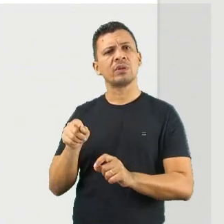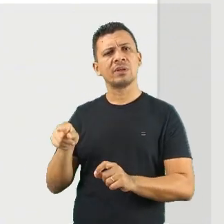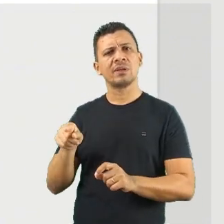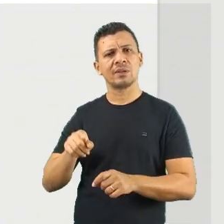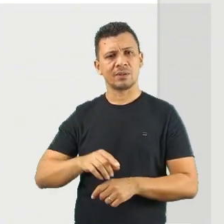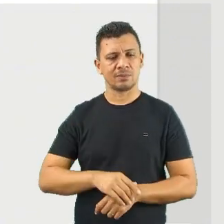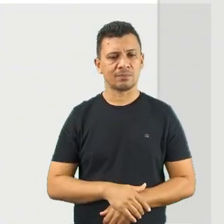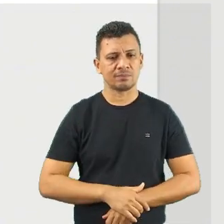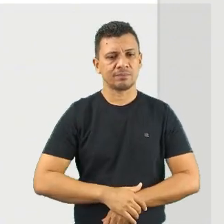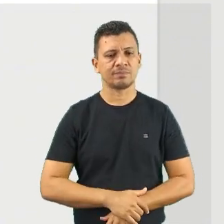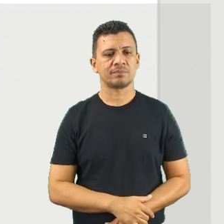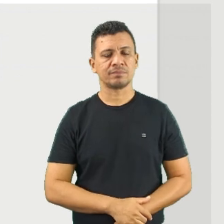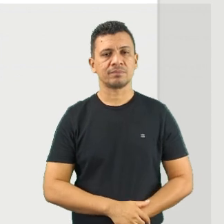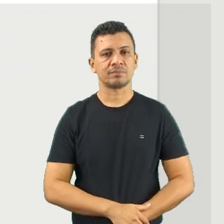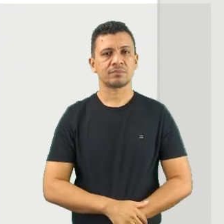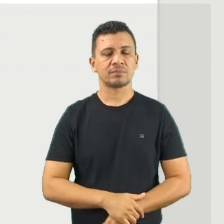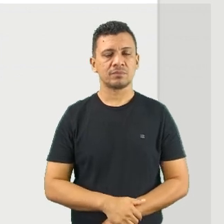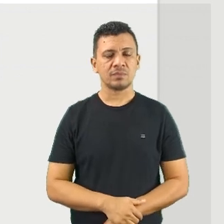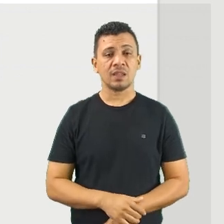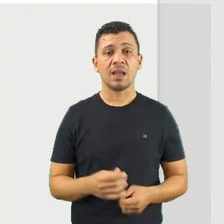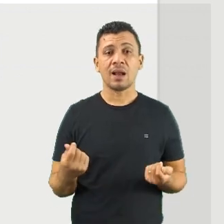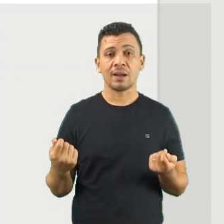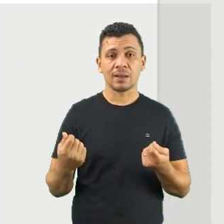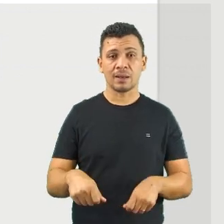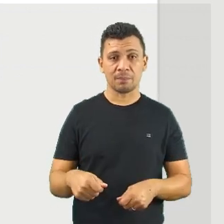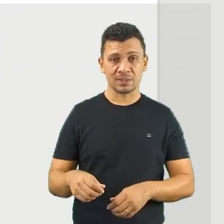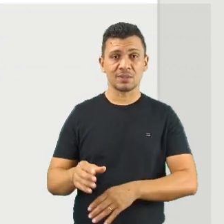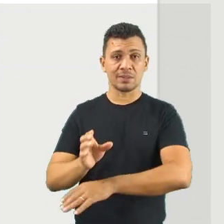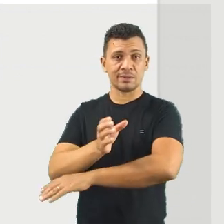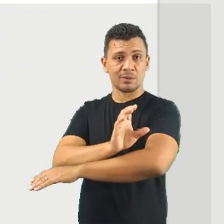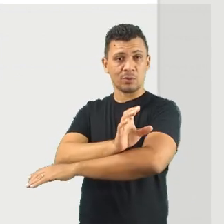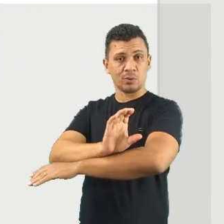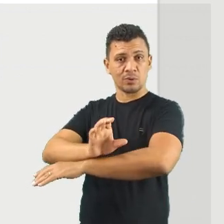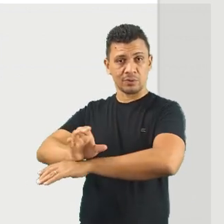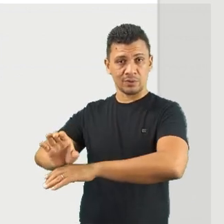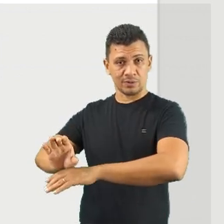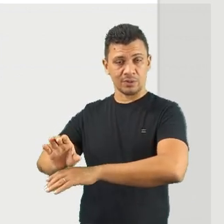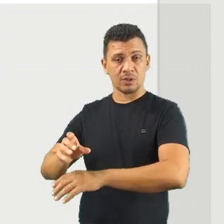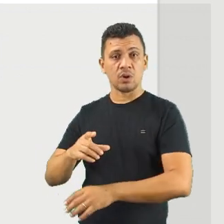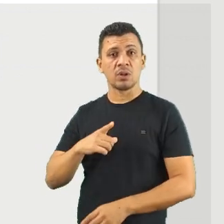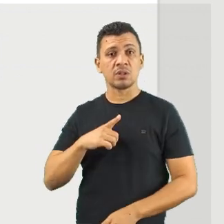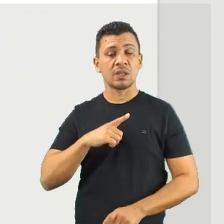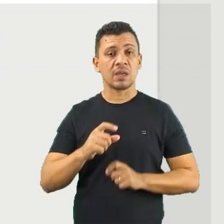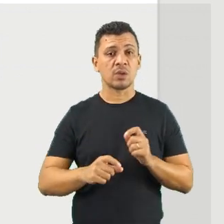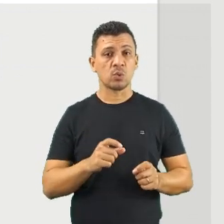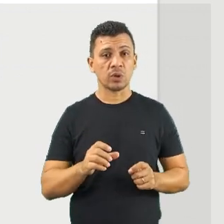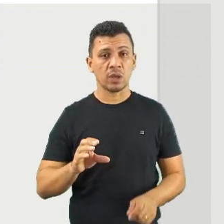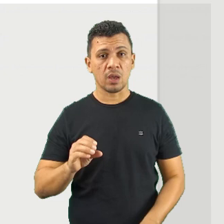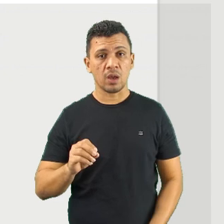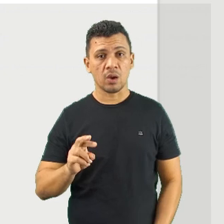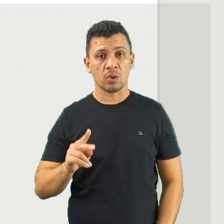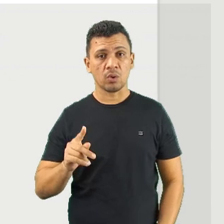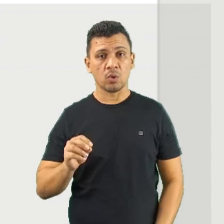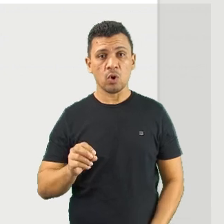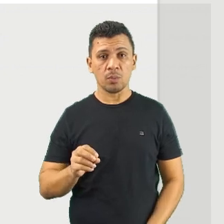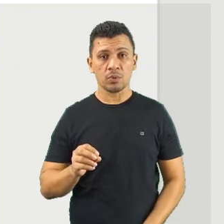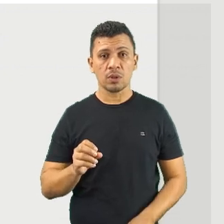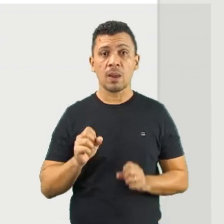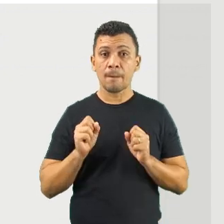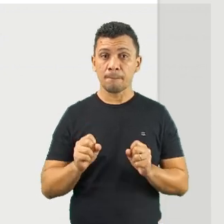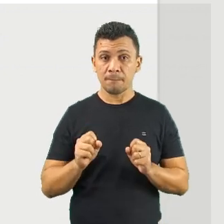pessoal, é a capacidade que a corrente elétrica tem de passar pelos corpos e proporcionar o